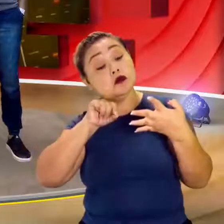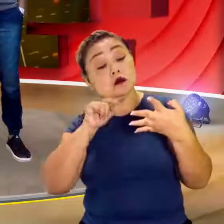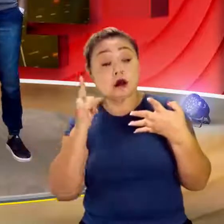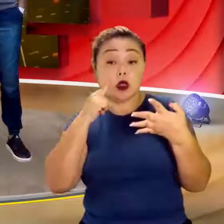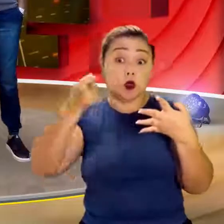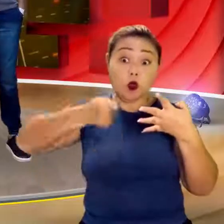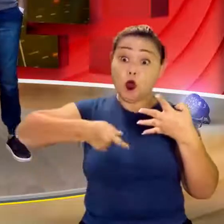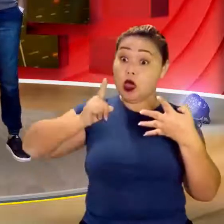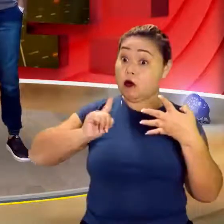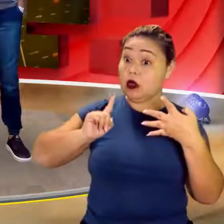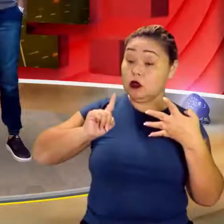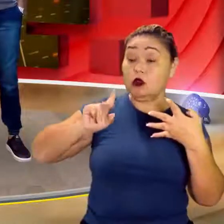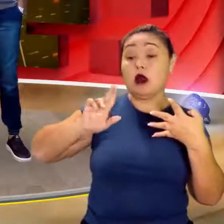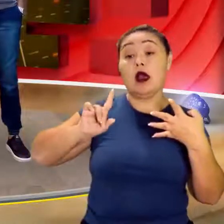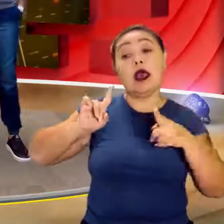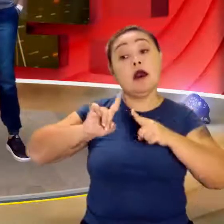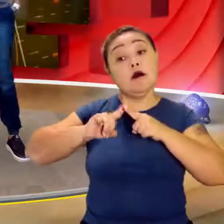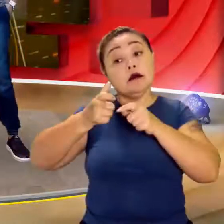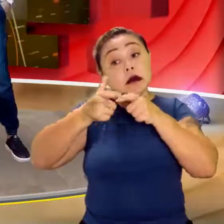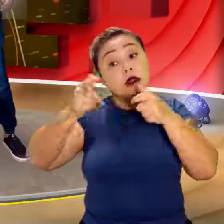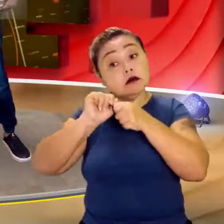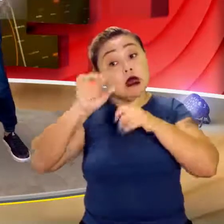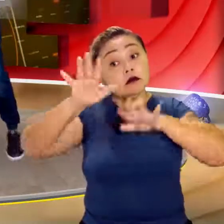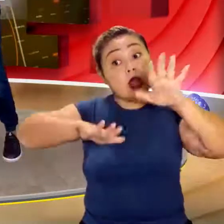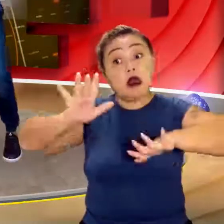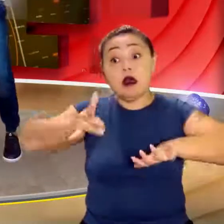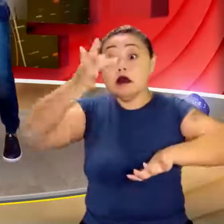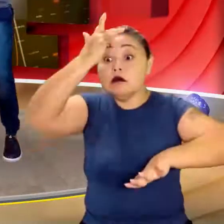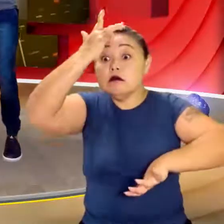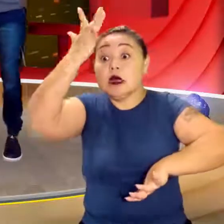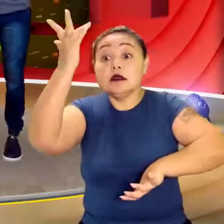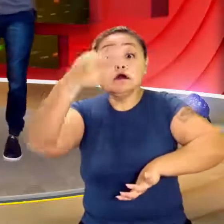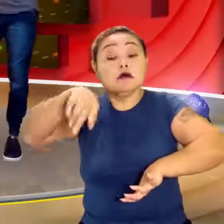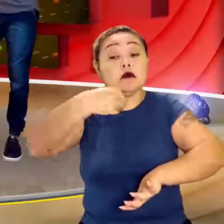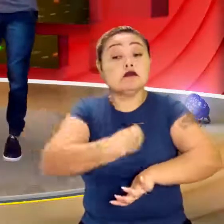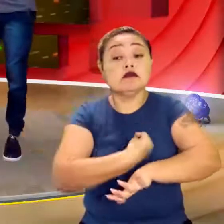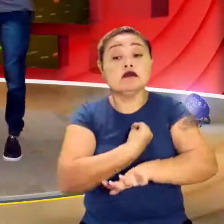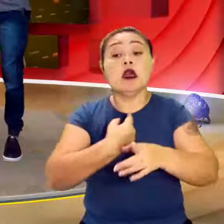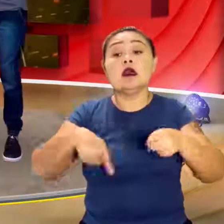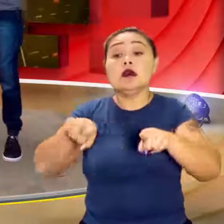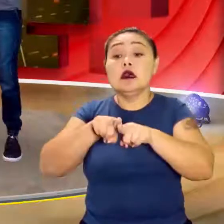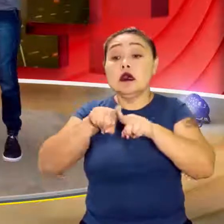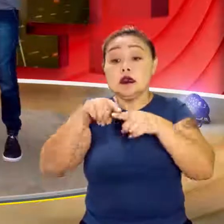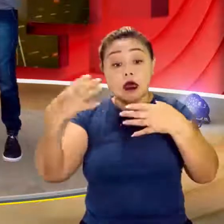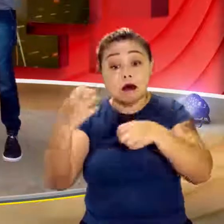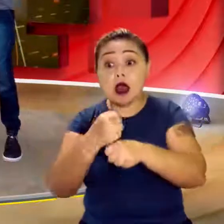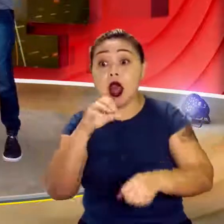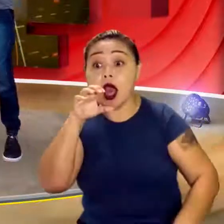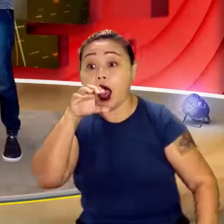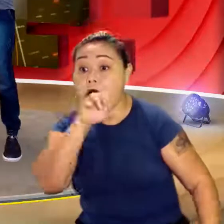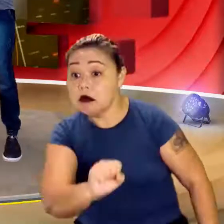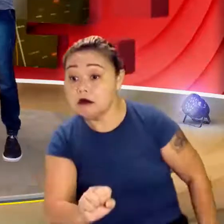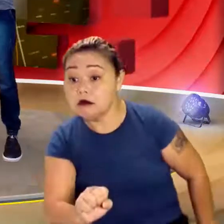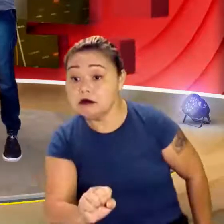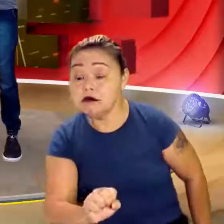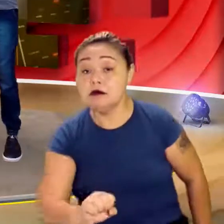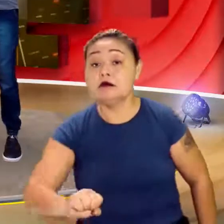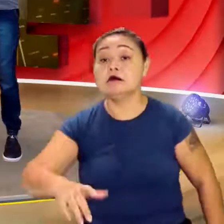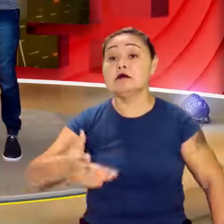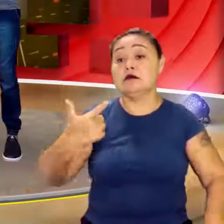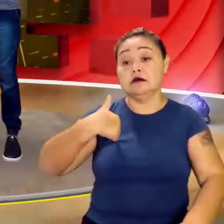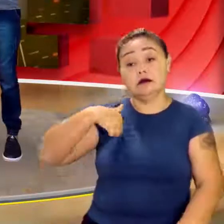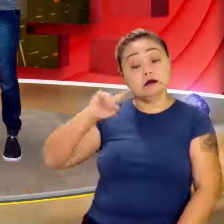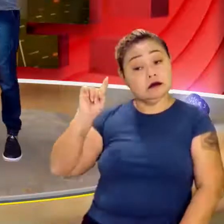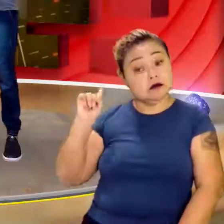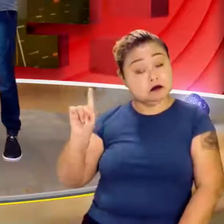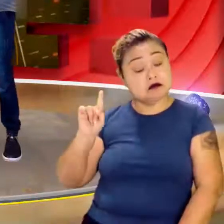é obrigatório, mas que na maioria das vezes facilita a nossa vida e os nossos cálculos ficam muito mais rápidos. Eu,